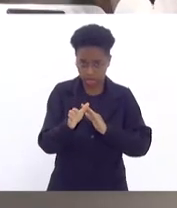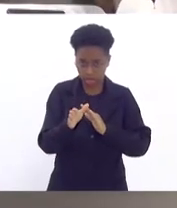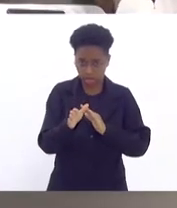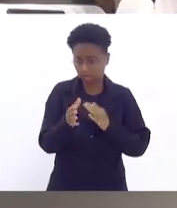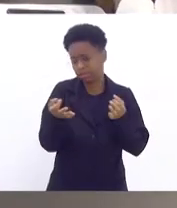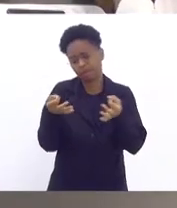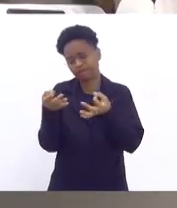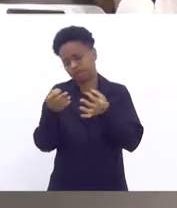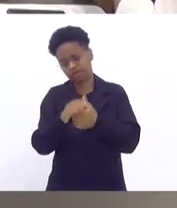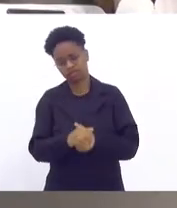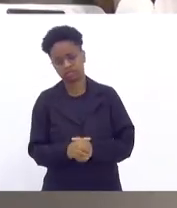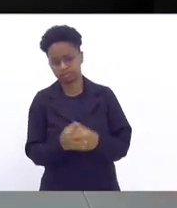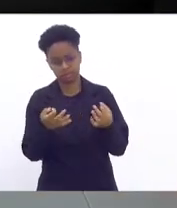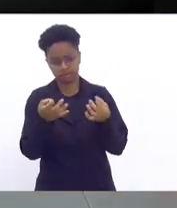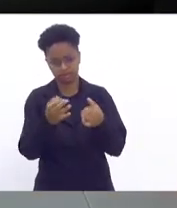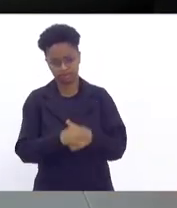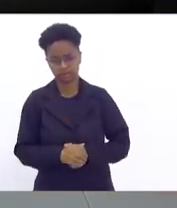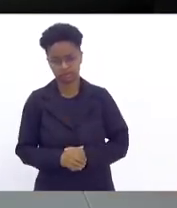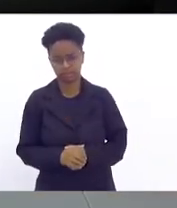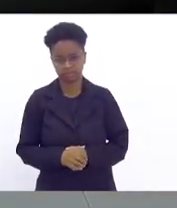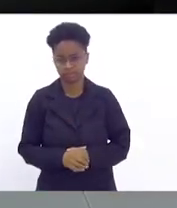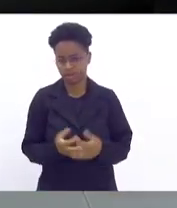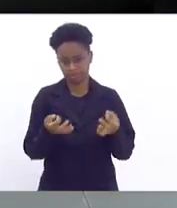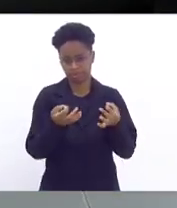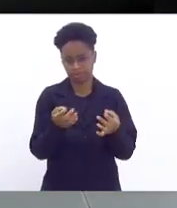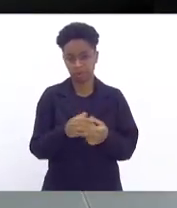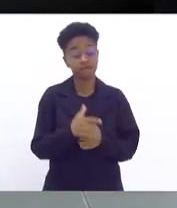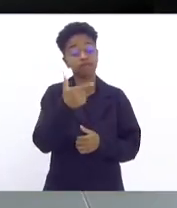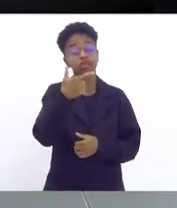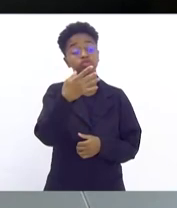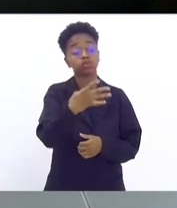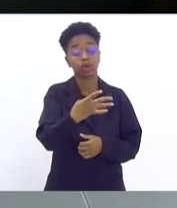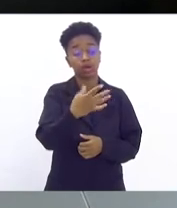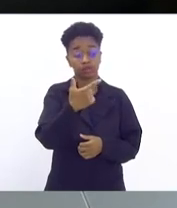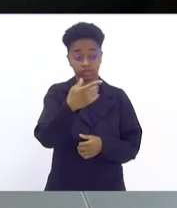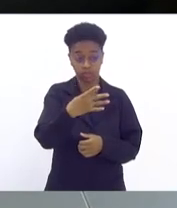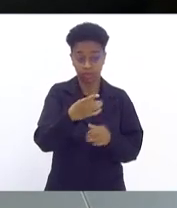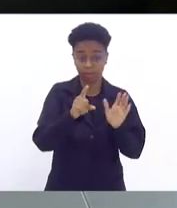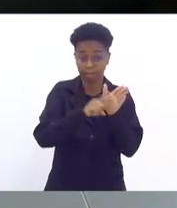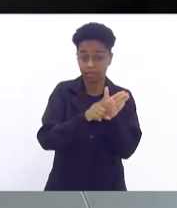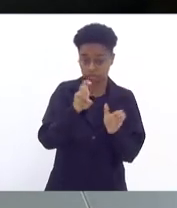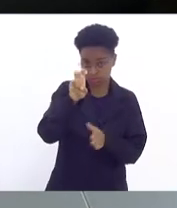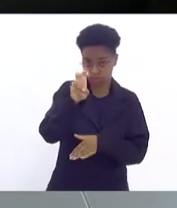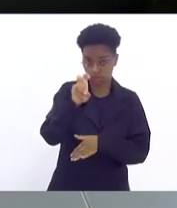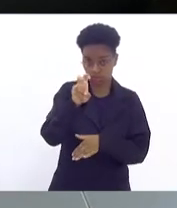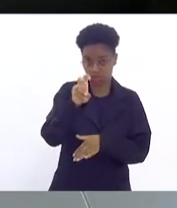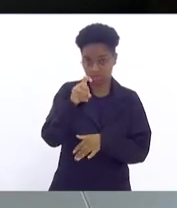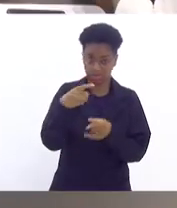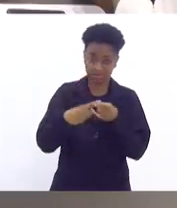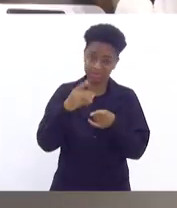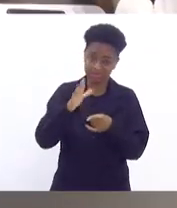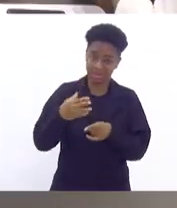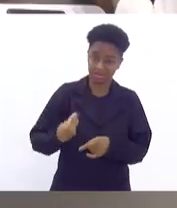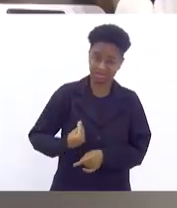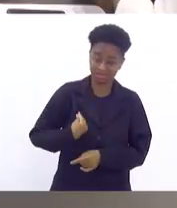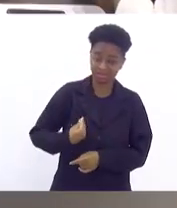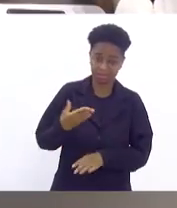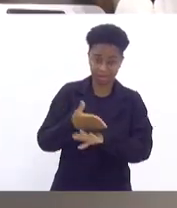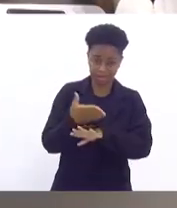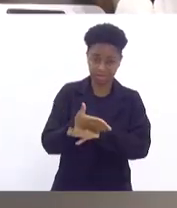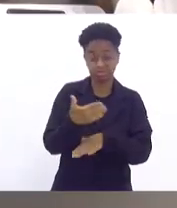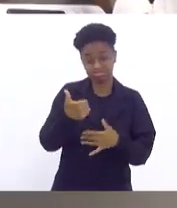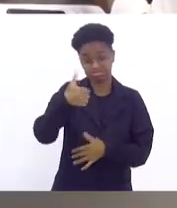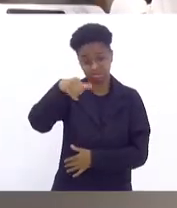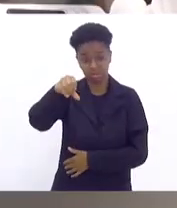não foi criação Nossa agora 24 - 5 já são membros da frente são 19